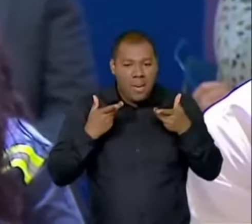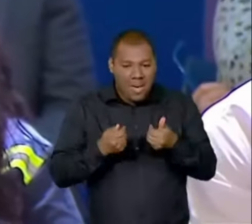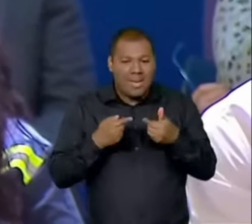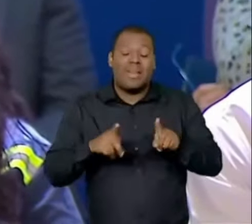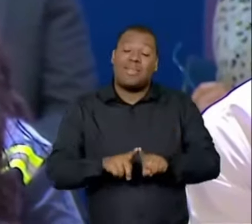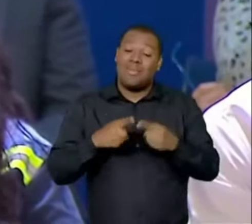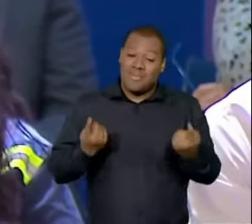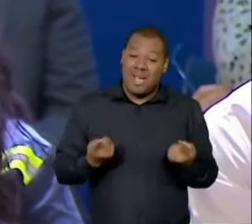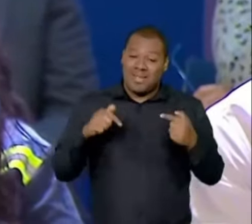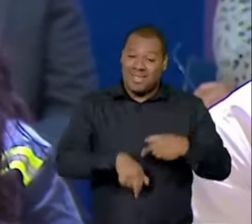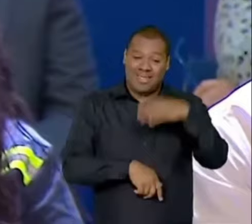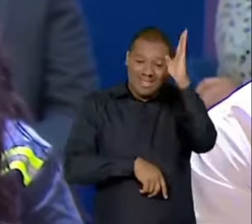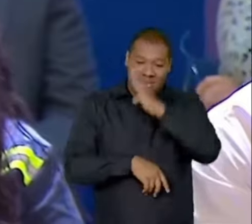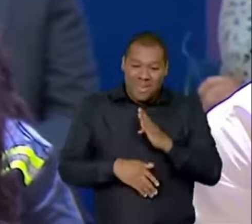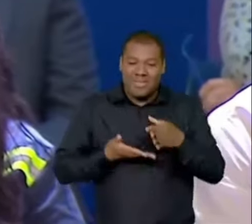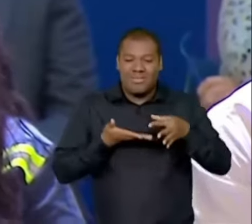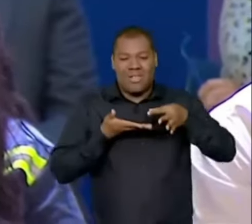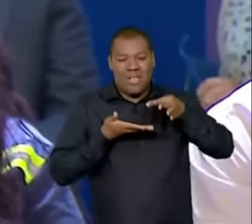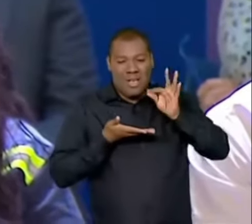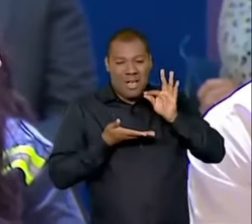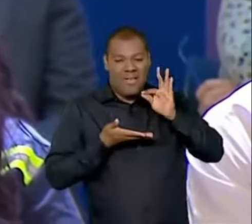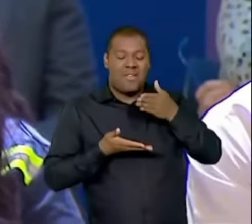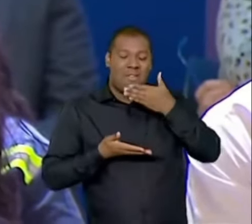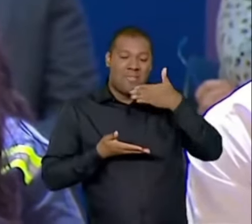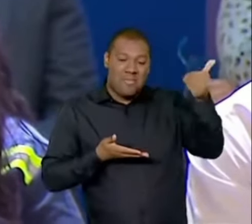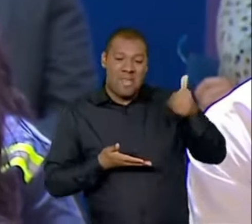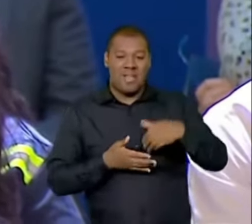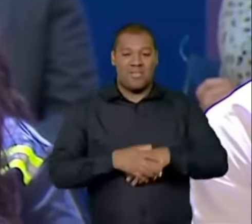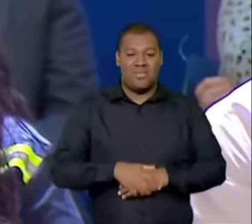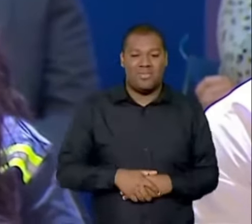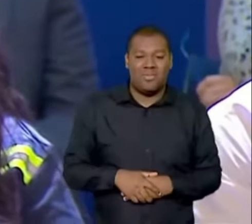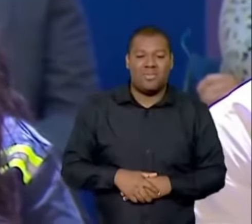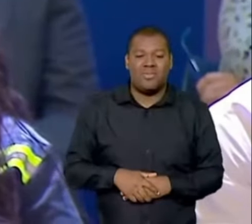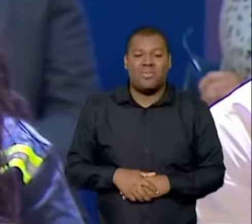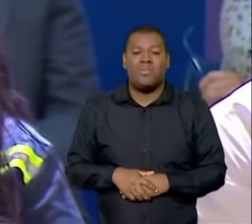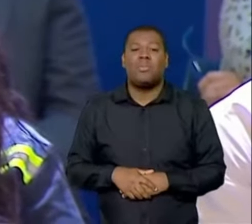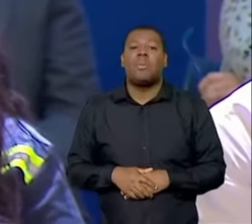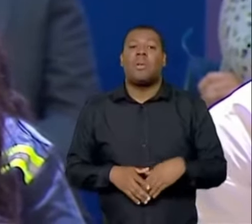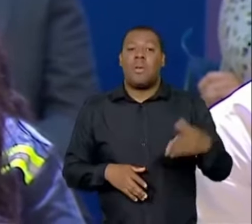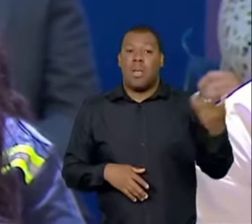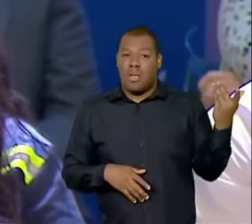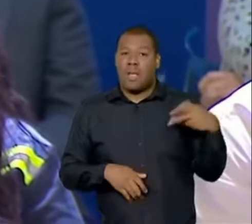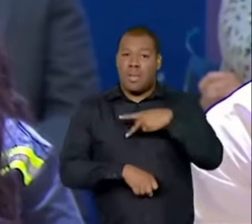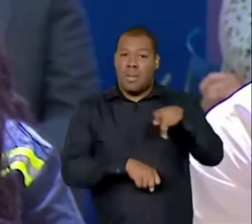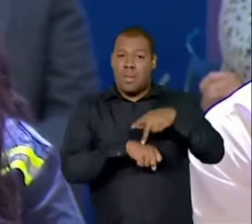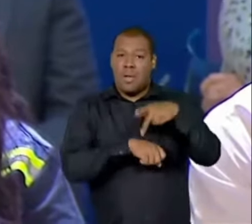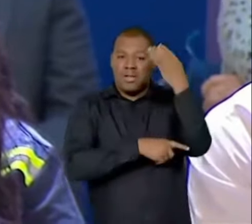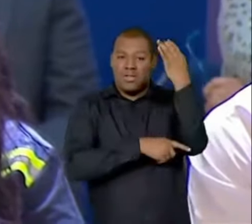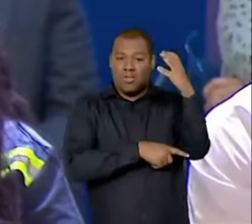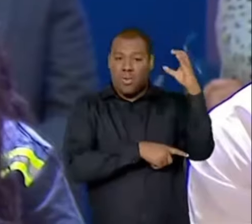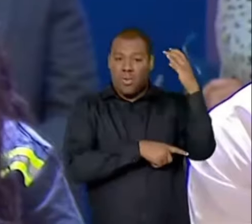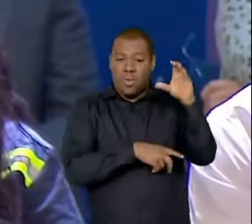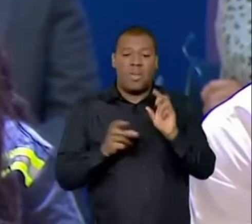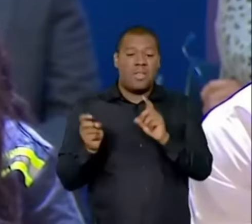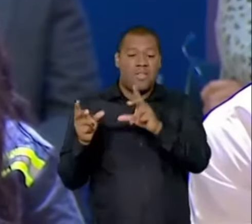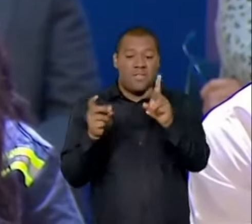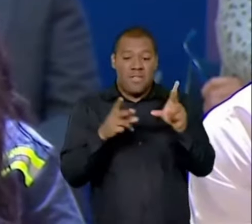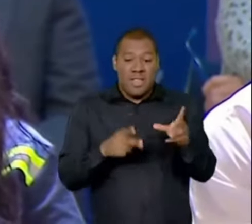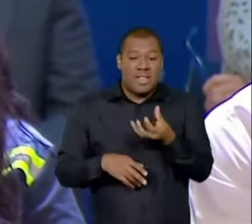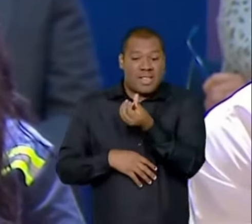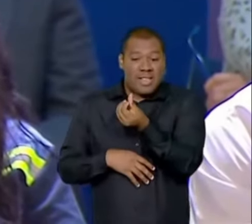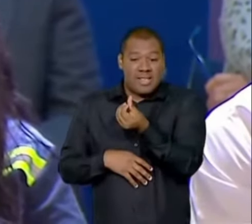do mundo. Eu não sei se nós já estamos produzindo 60 mil milhões de sacas de café, mas é próximo